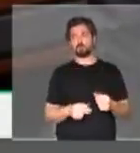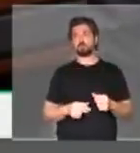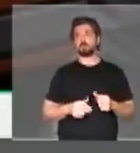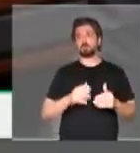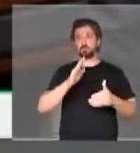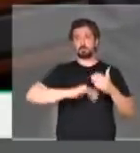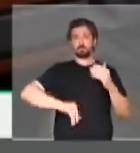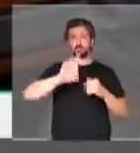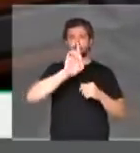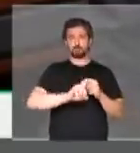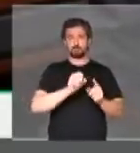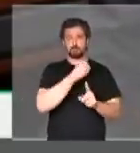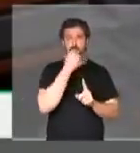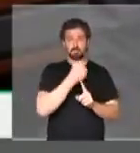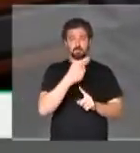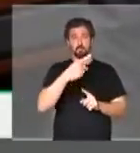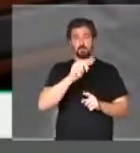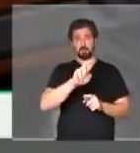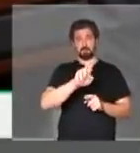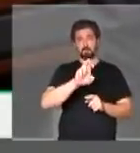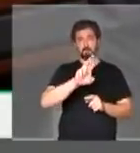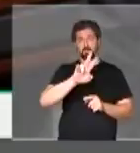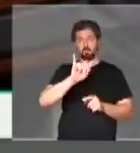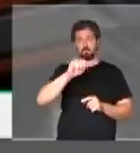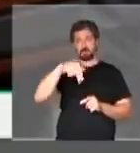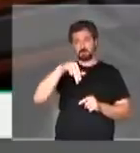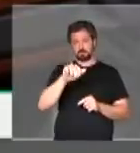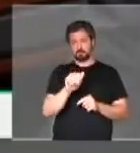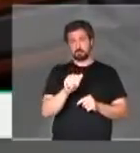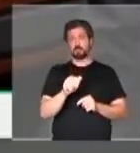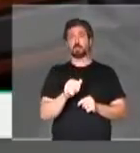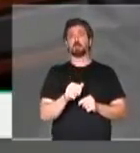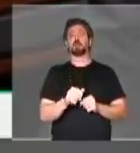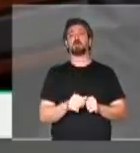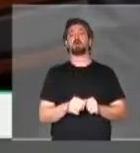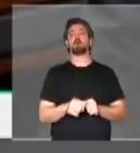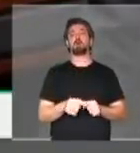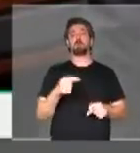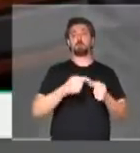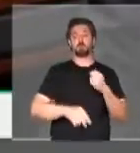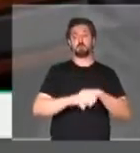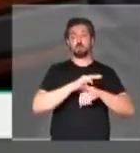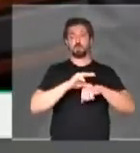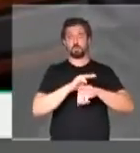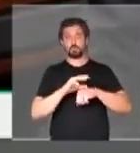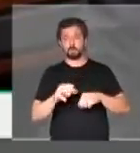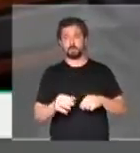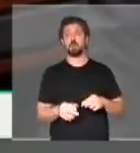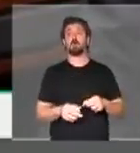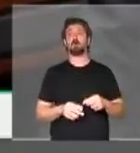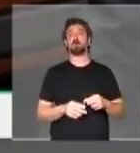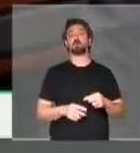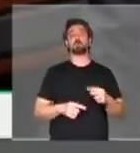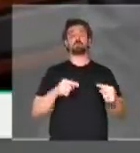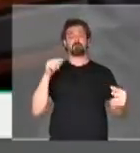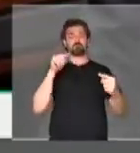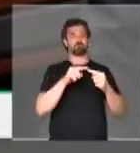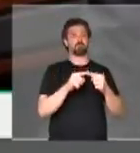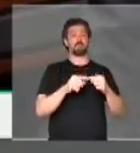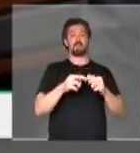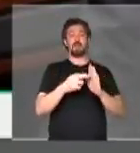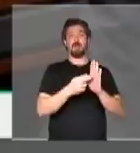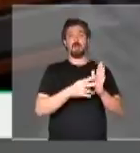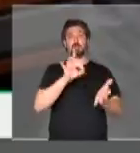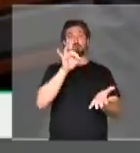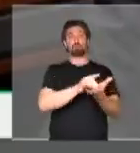a supressão de direitos sociais previdenciários da Constituição Federal, a desconstitucionalização, fere cláusula